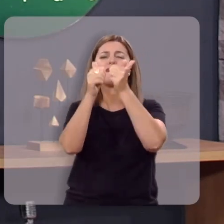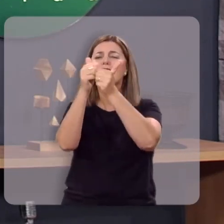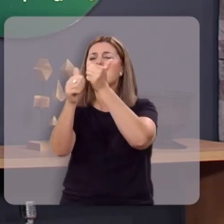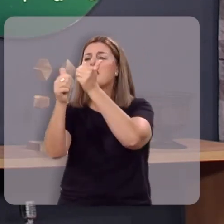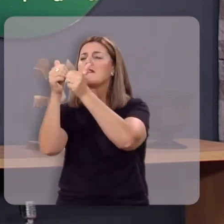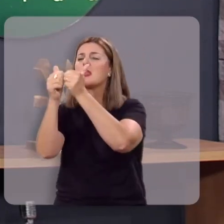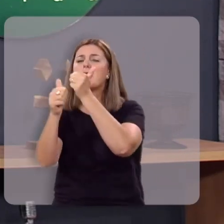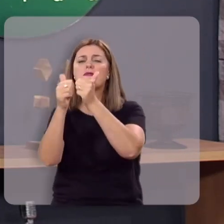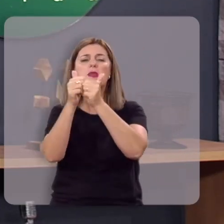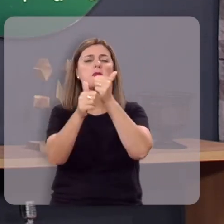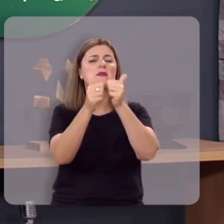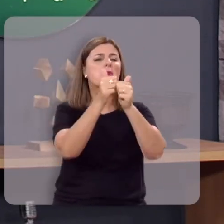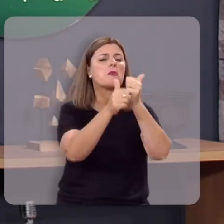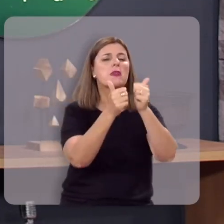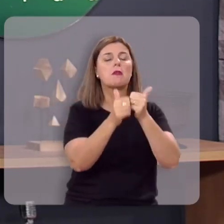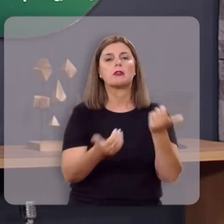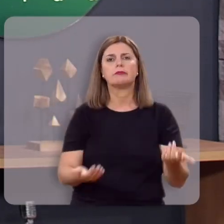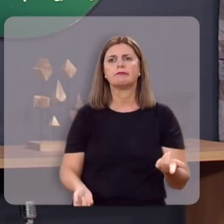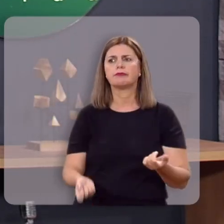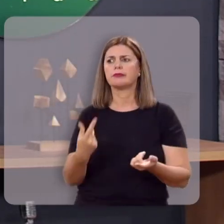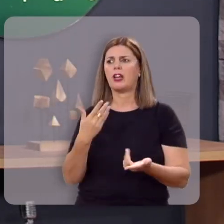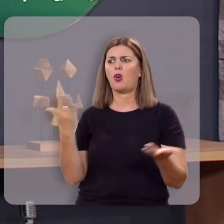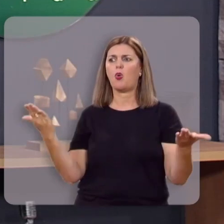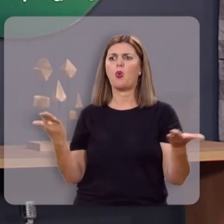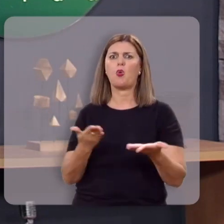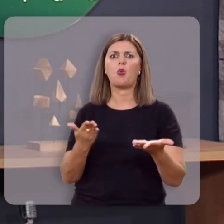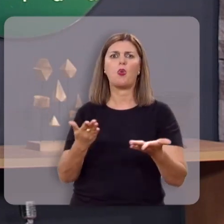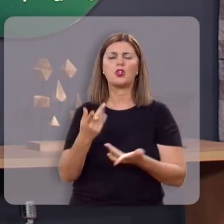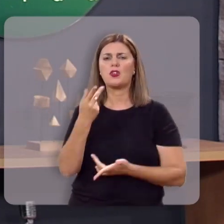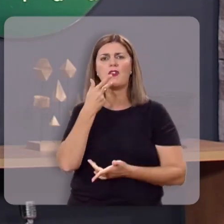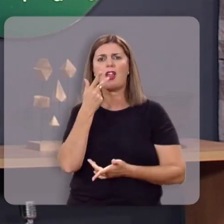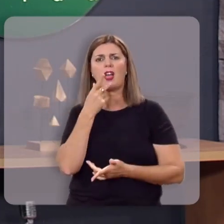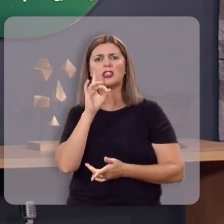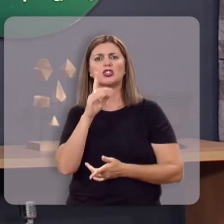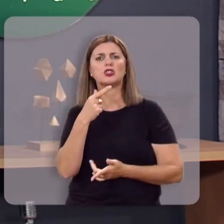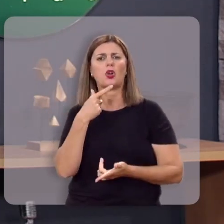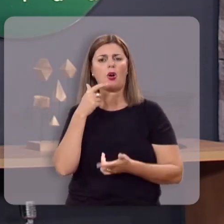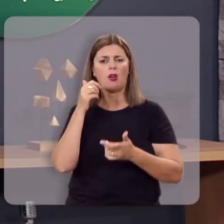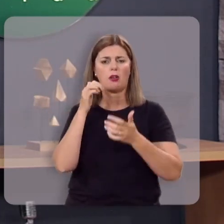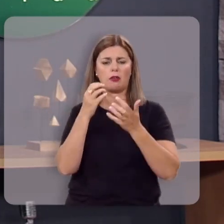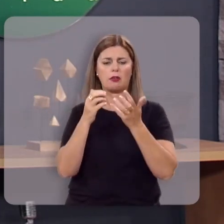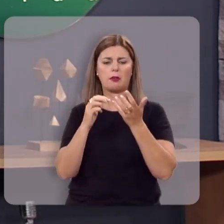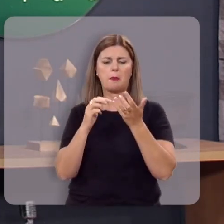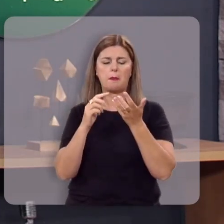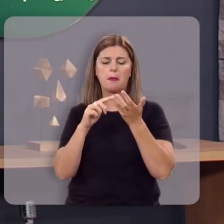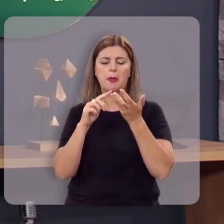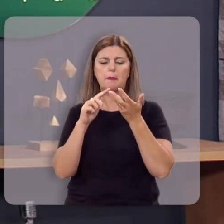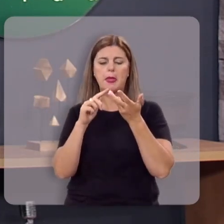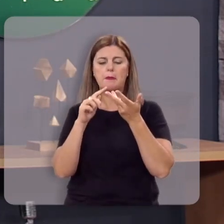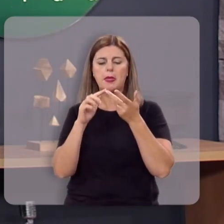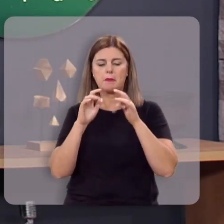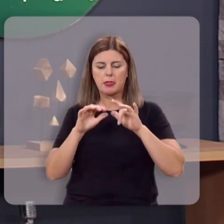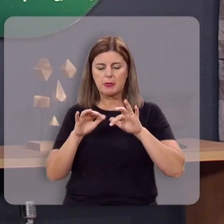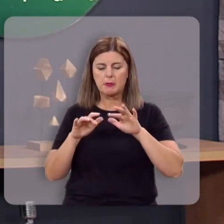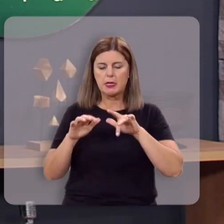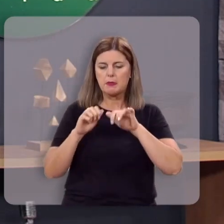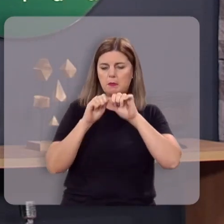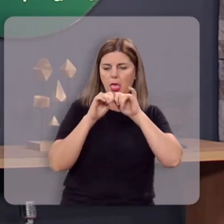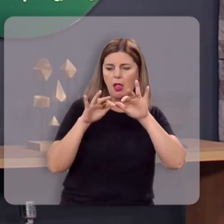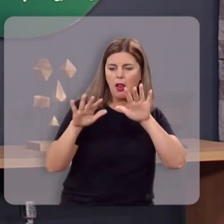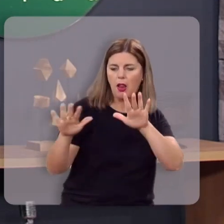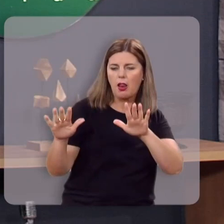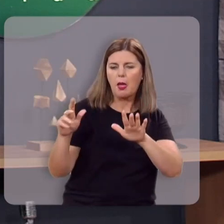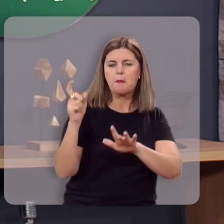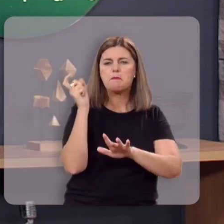dos outros. E a gente hoje fala mal dos outros não só com a língua, não, na ponta dos dedos, espalhando